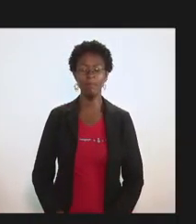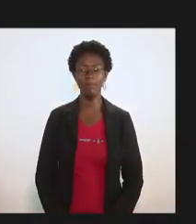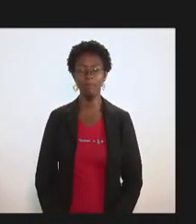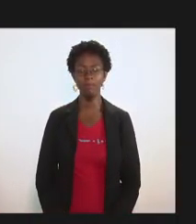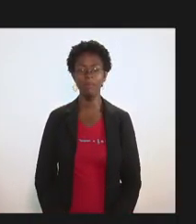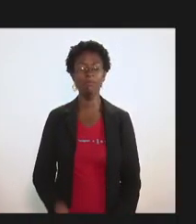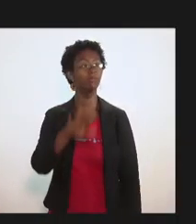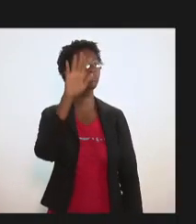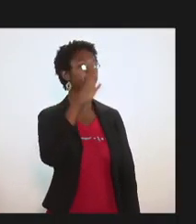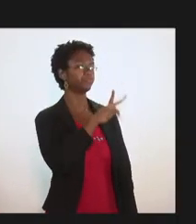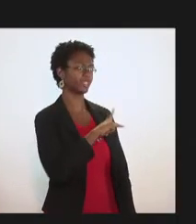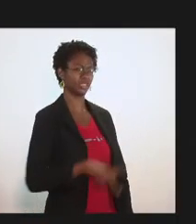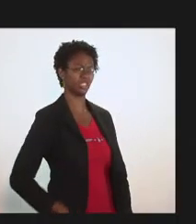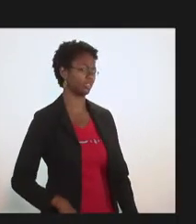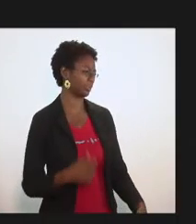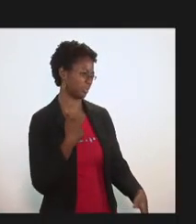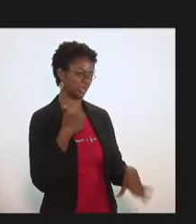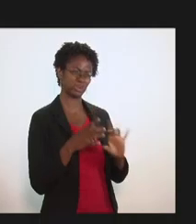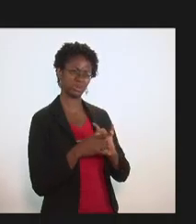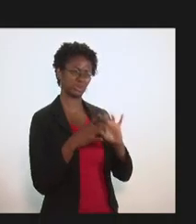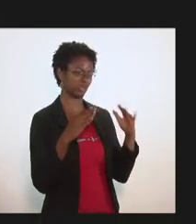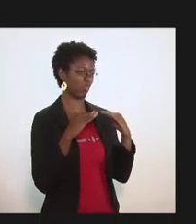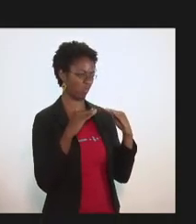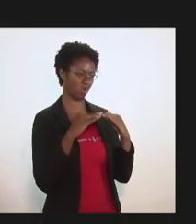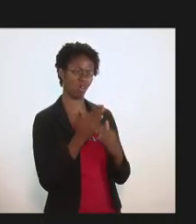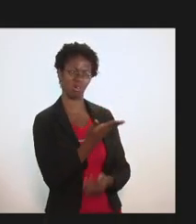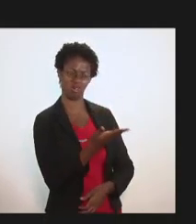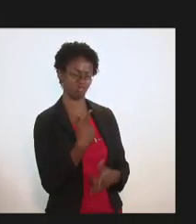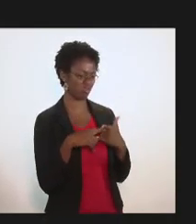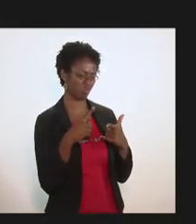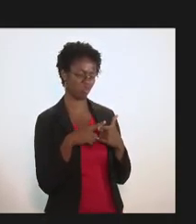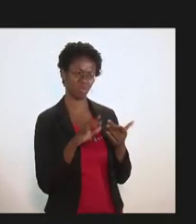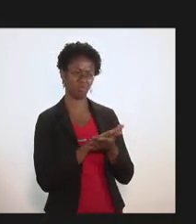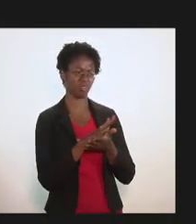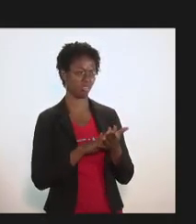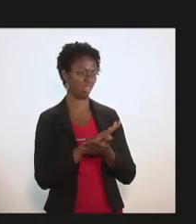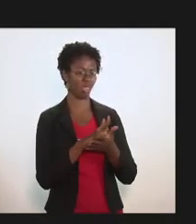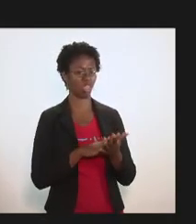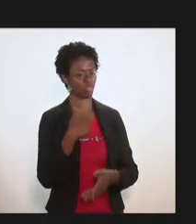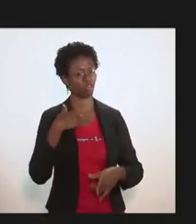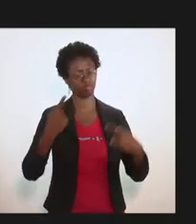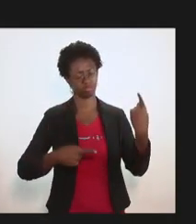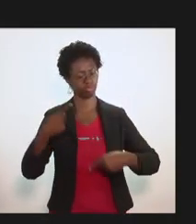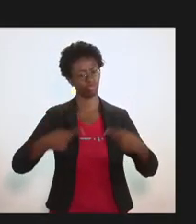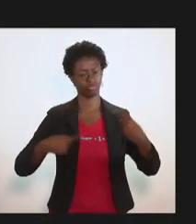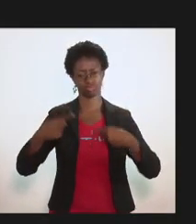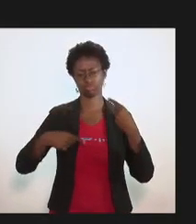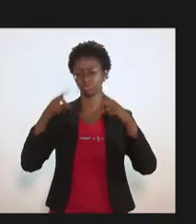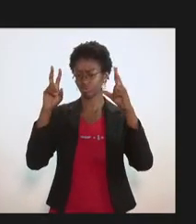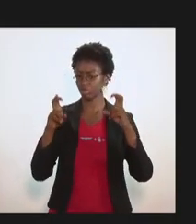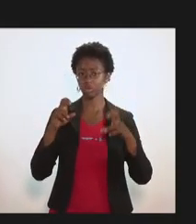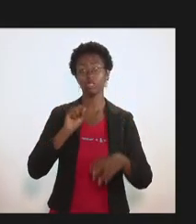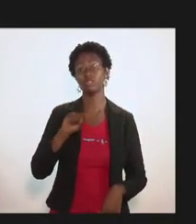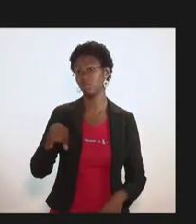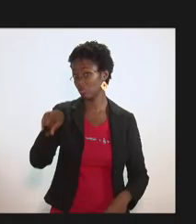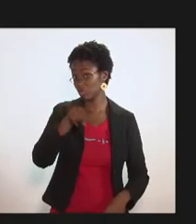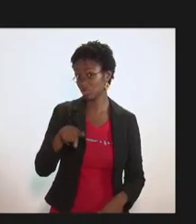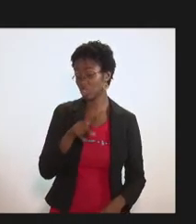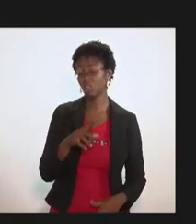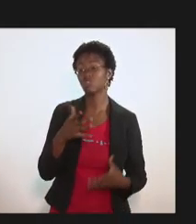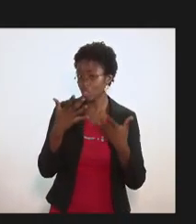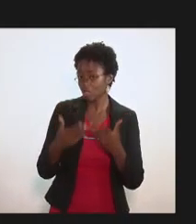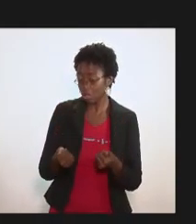Quero questionar a Vossa Excelência, que conduzia a presidência, se eu posso fazer voto contrário, se não passa, eu, em tempo eu não consegui